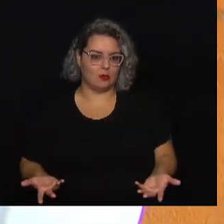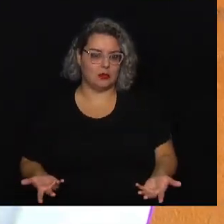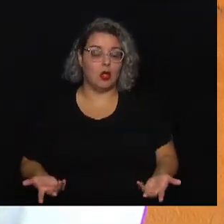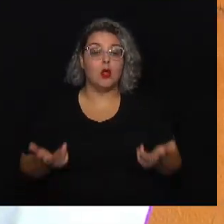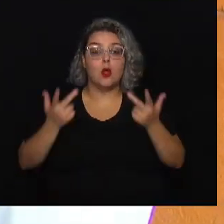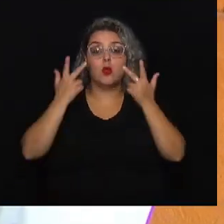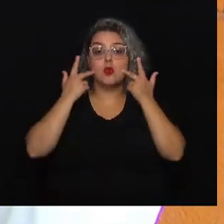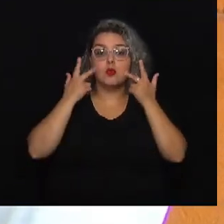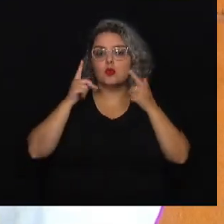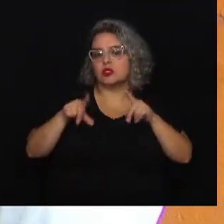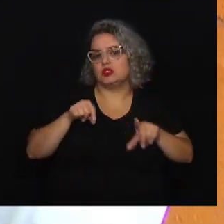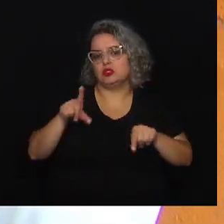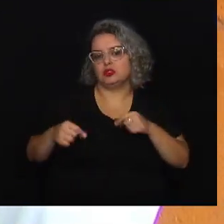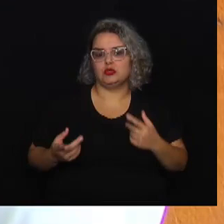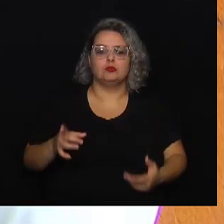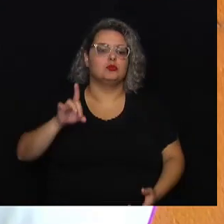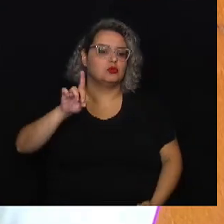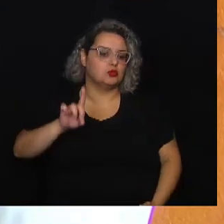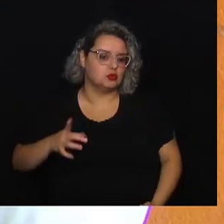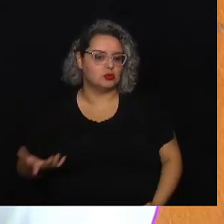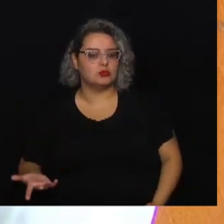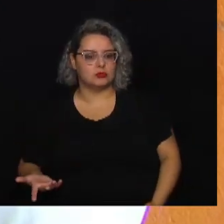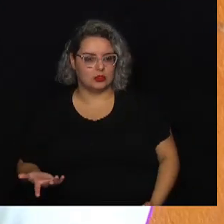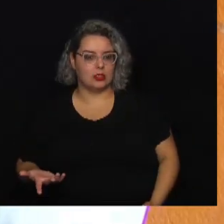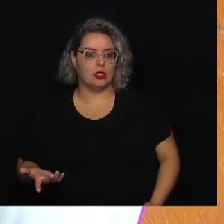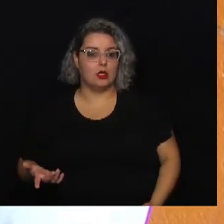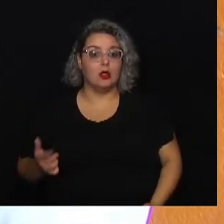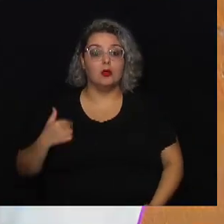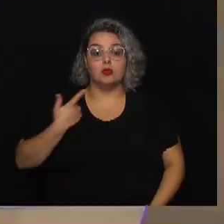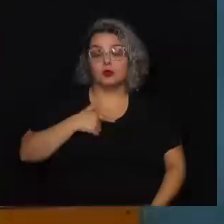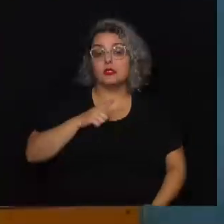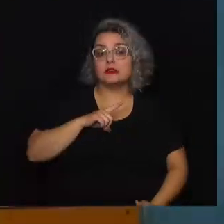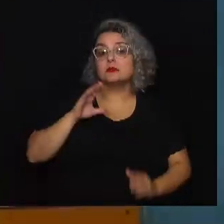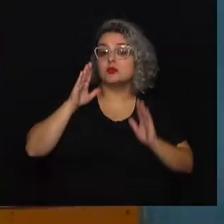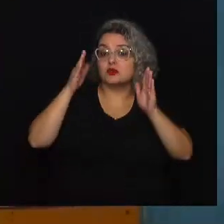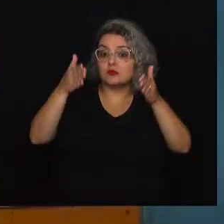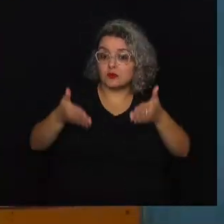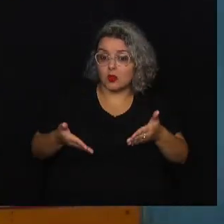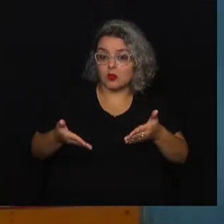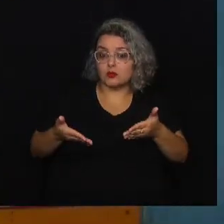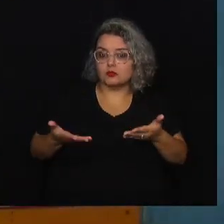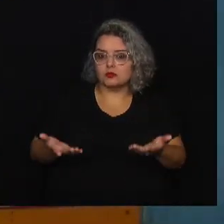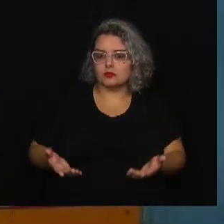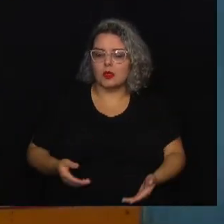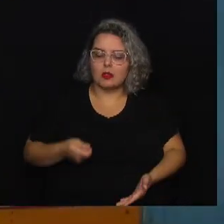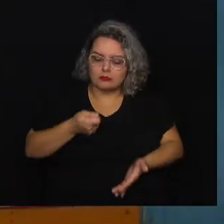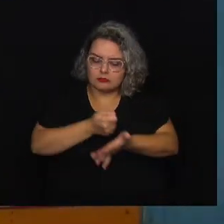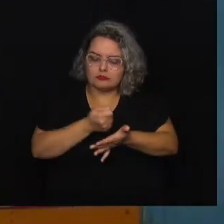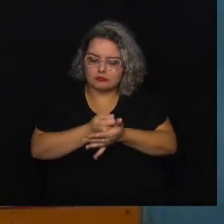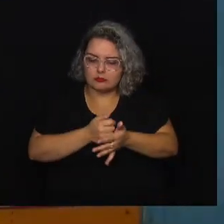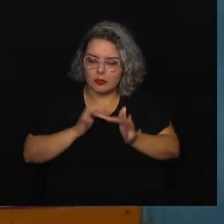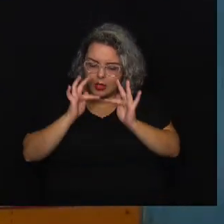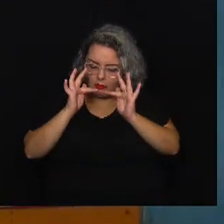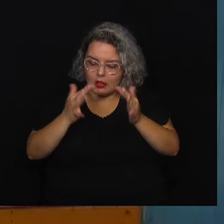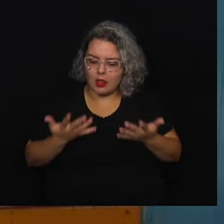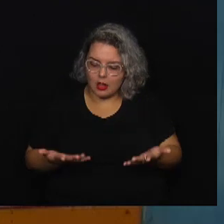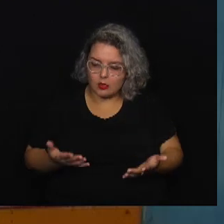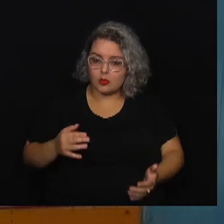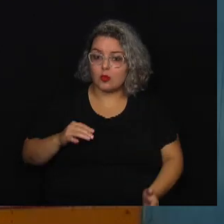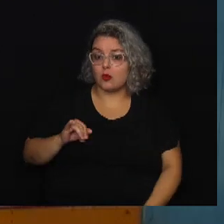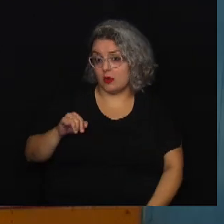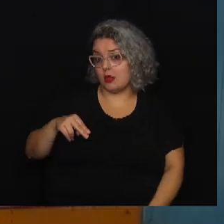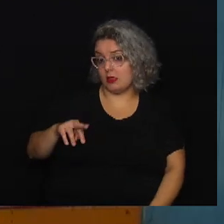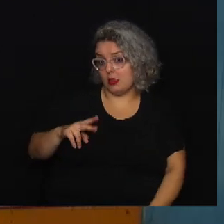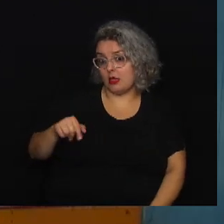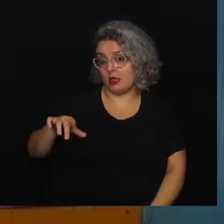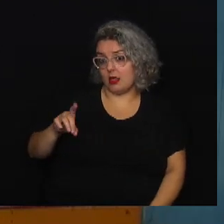normalmente escolhida pelos diretores e tal, a gente tem aquela dedicação de cumprir a fidelidade do enredo, né? Que foi muito bem feito, inclusive,